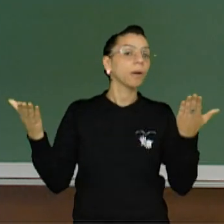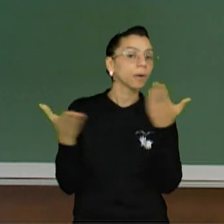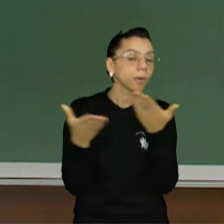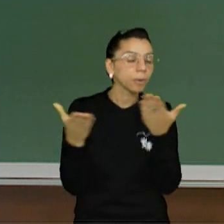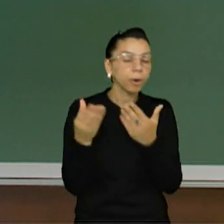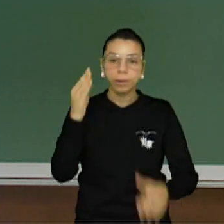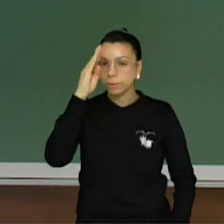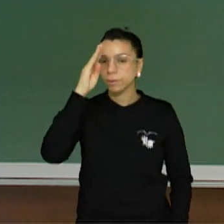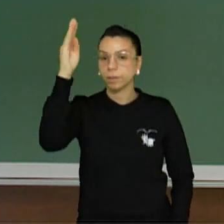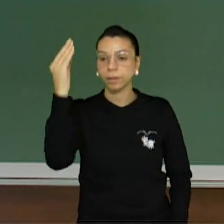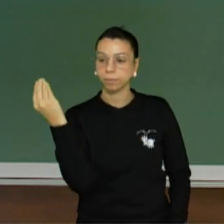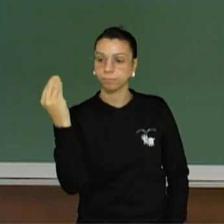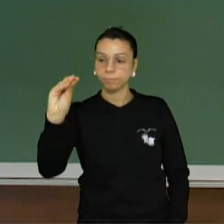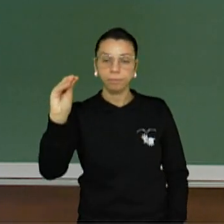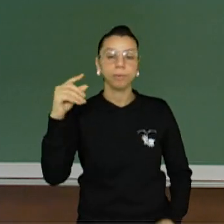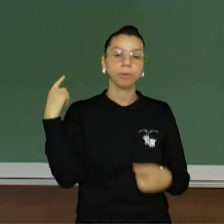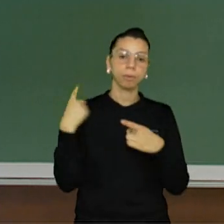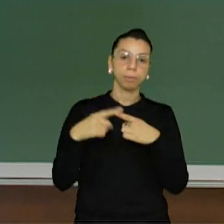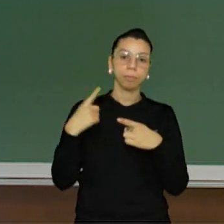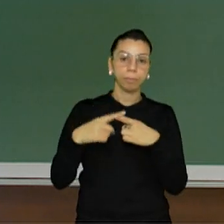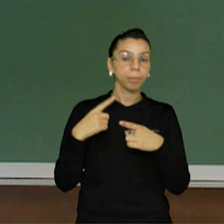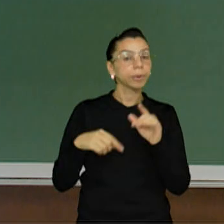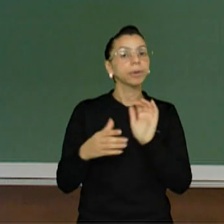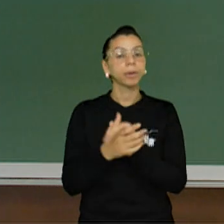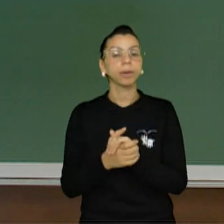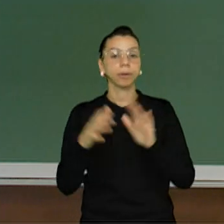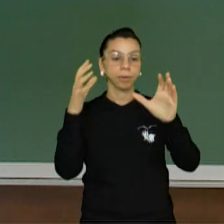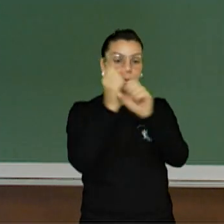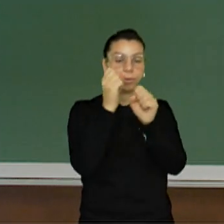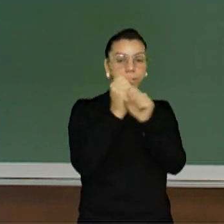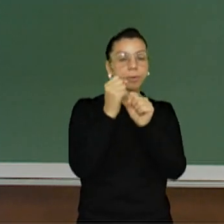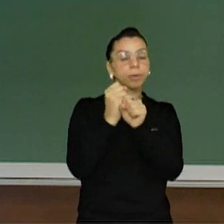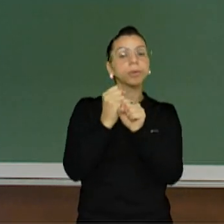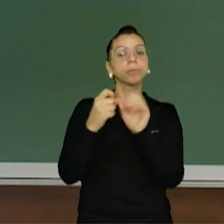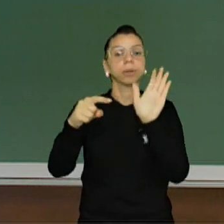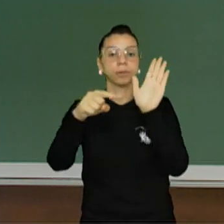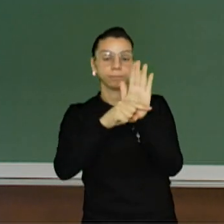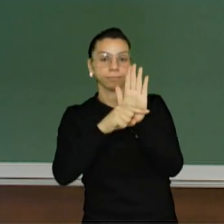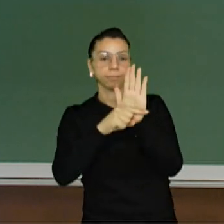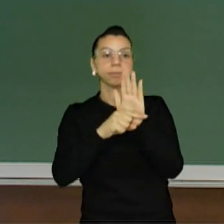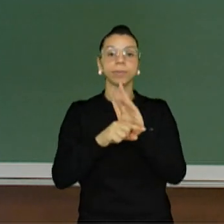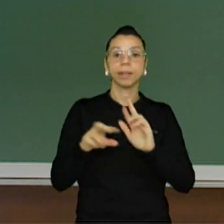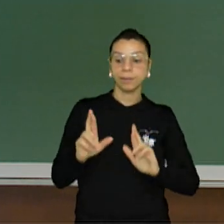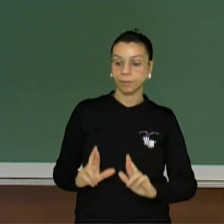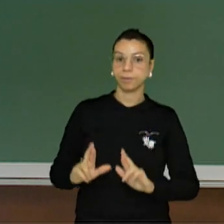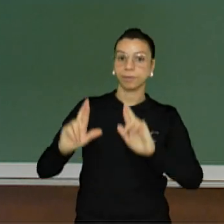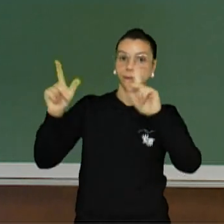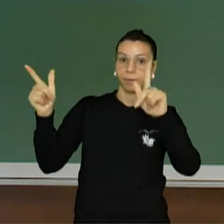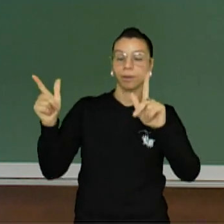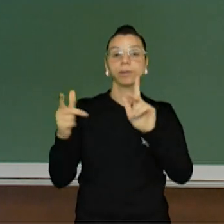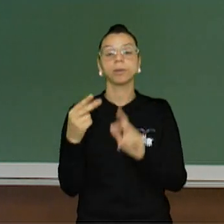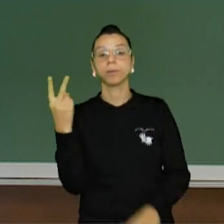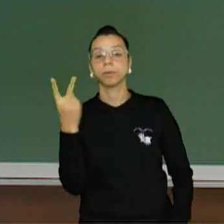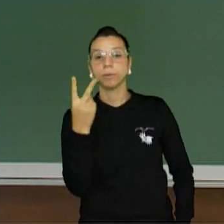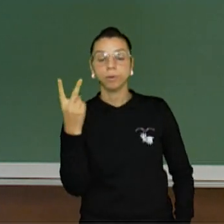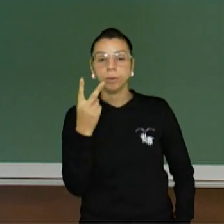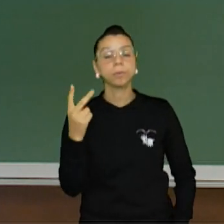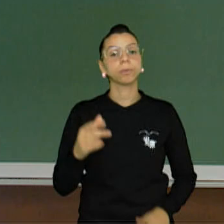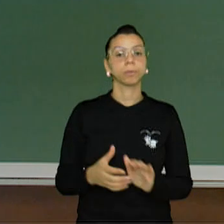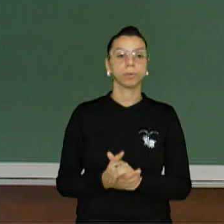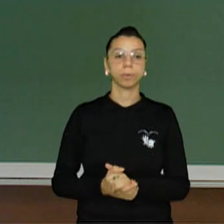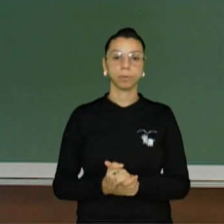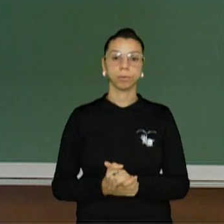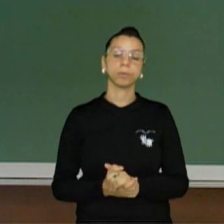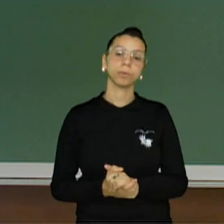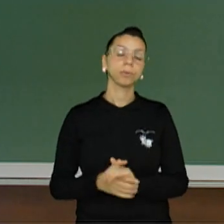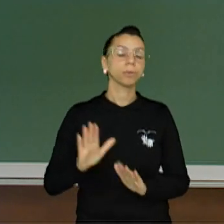colocou direto, porque o produto da soma pela diferença dá diferença de 2 quadrados. Então, eu